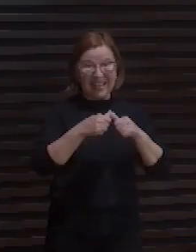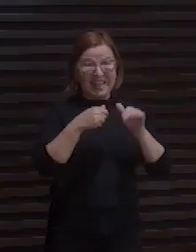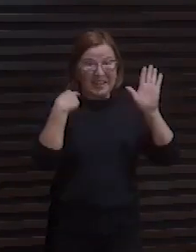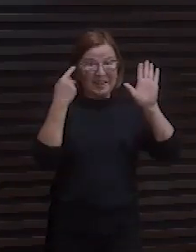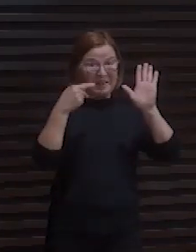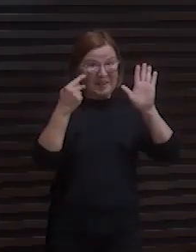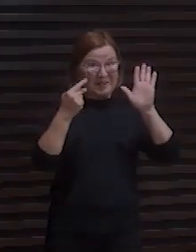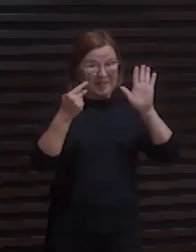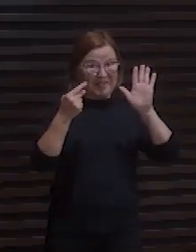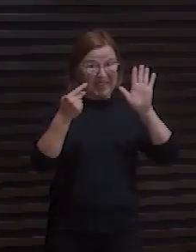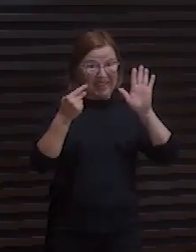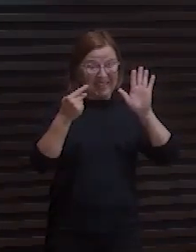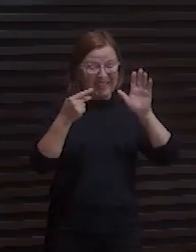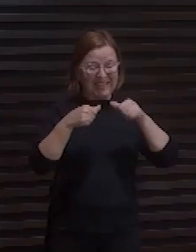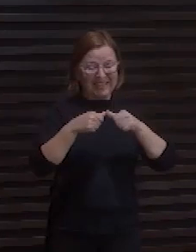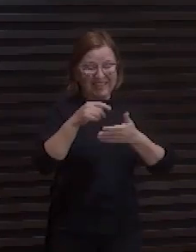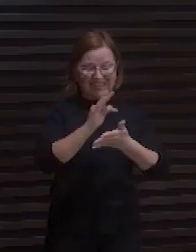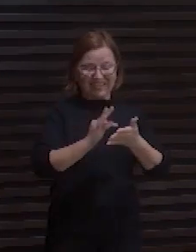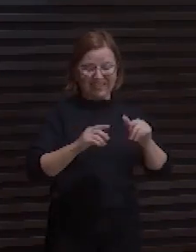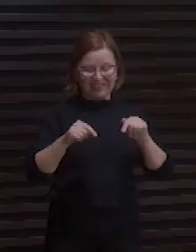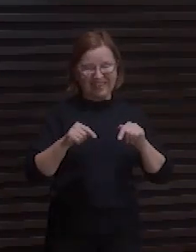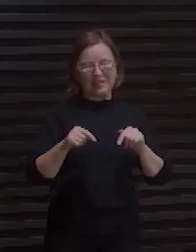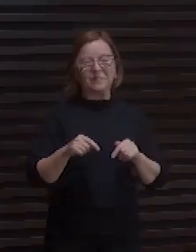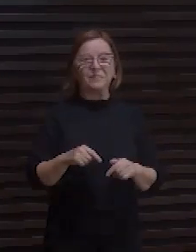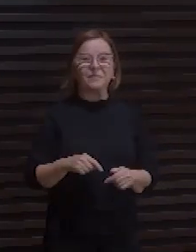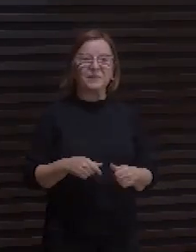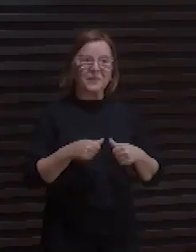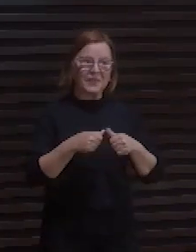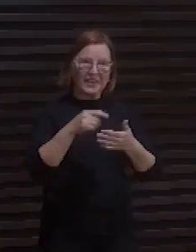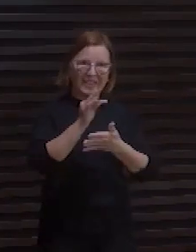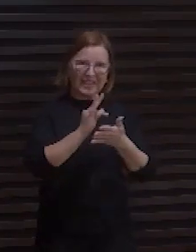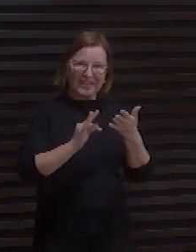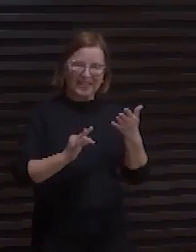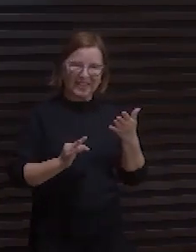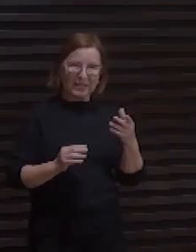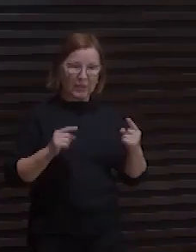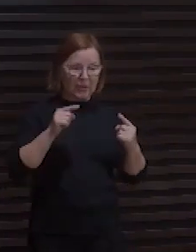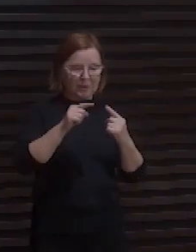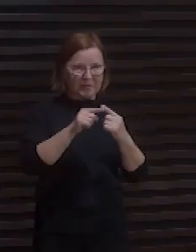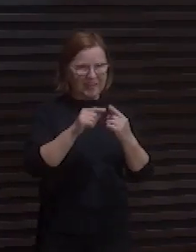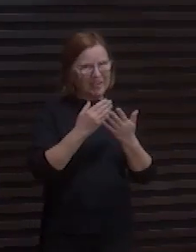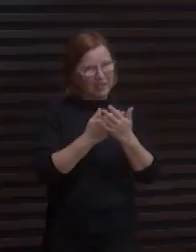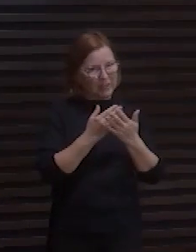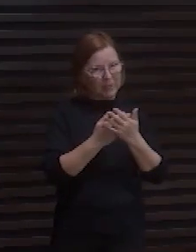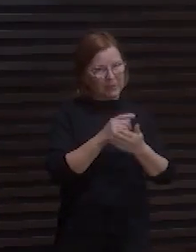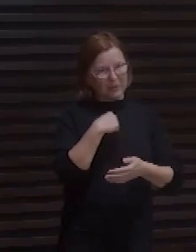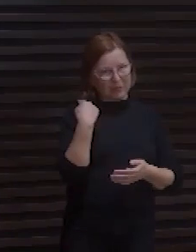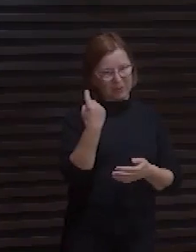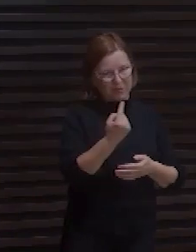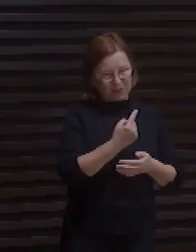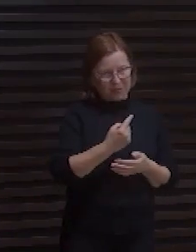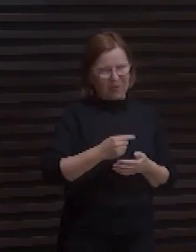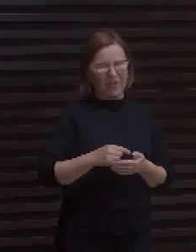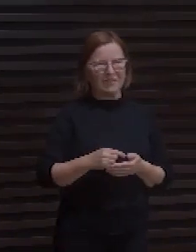está escrito aqui nesse texto. E exatamente este texto foi objeto de um estudo nosso, a última vez que estivemos aqui no